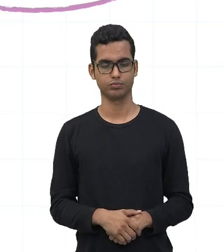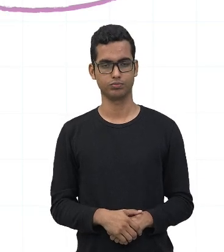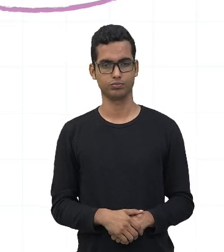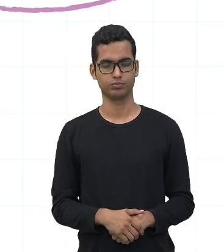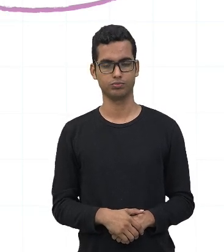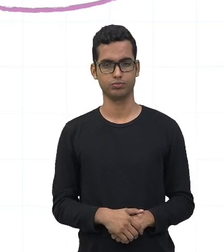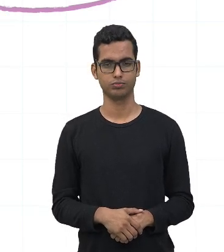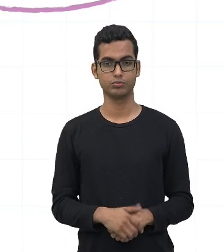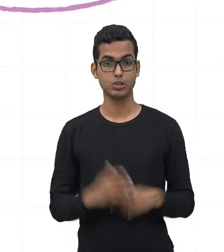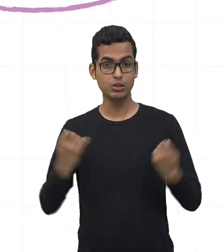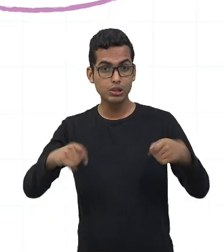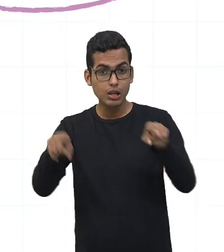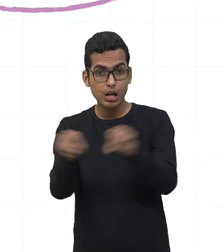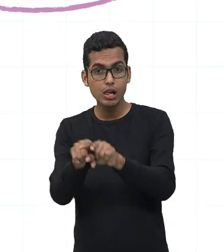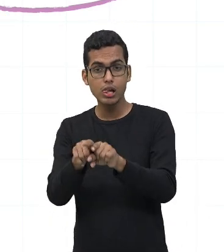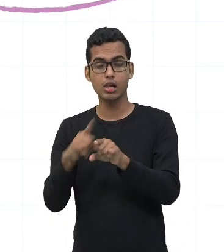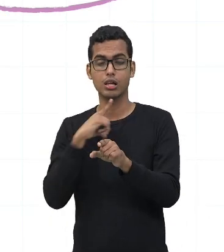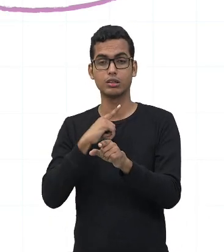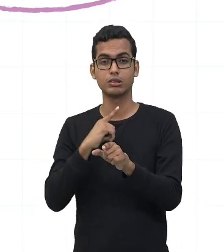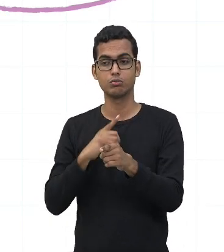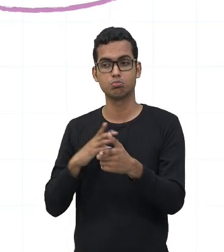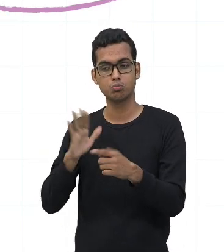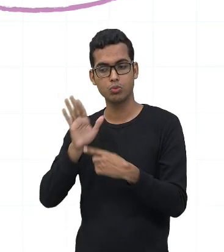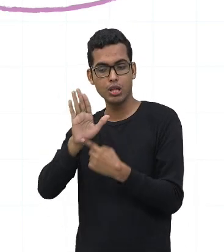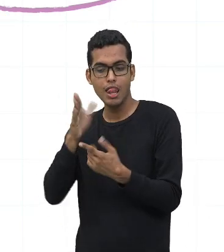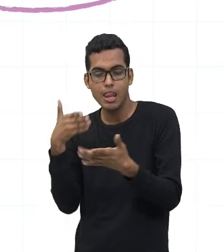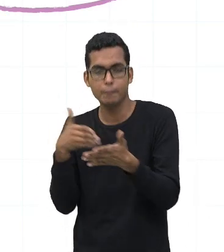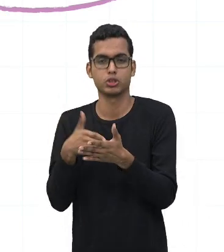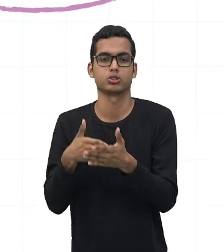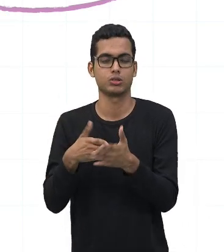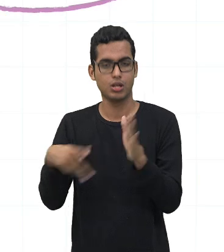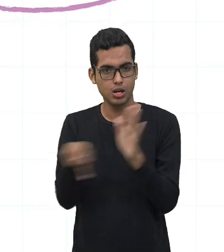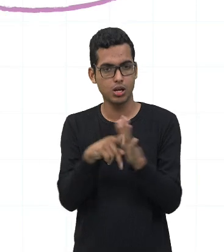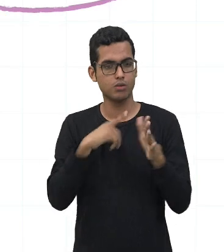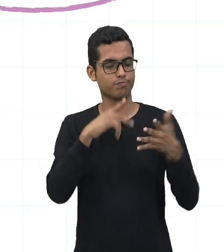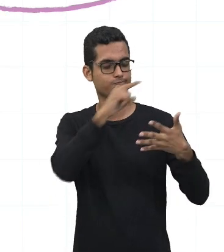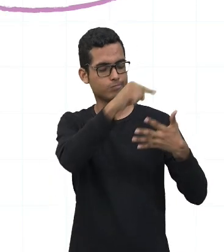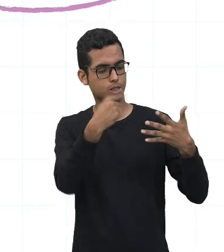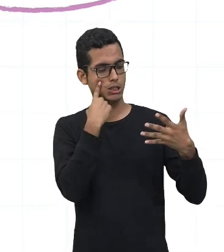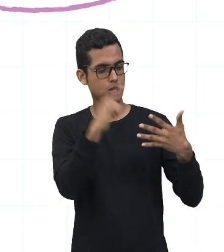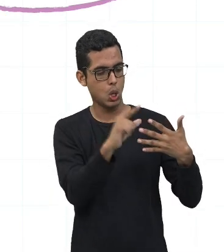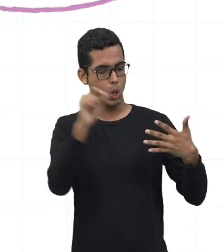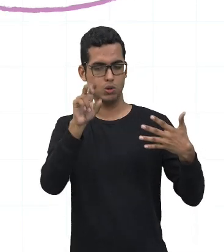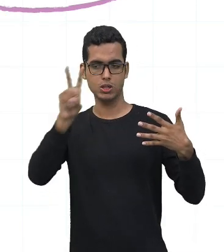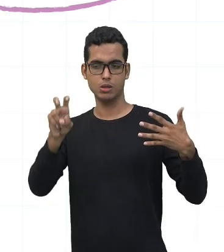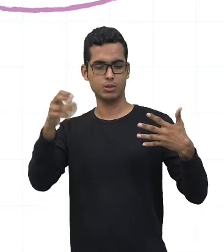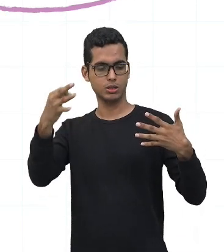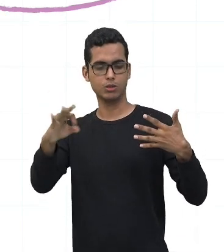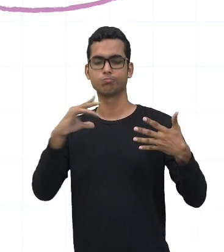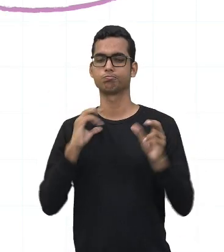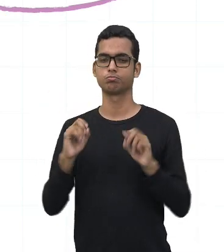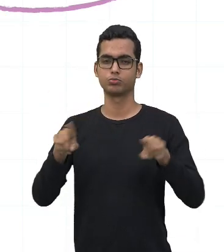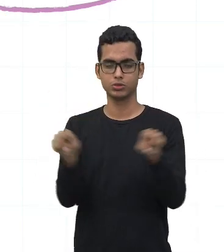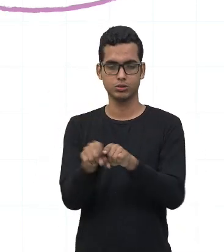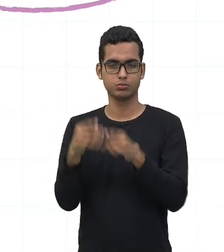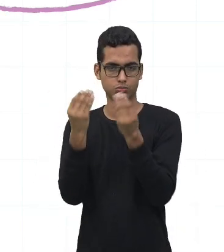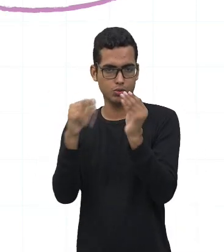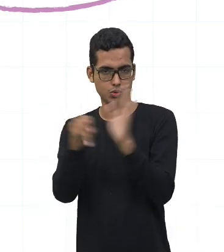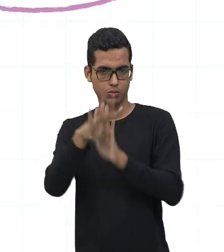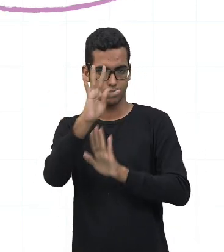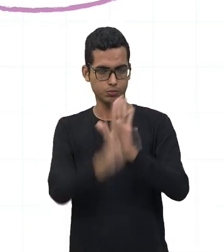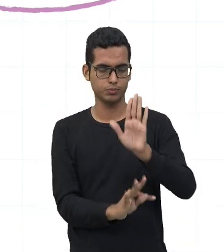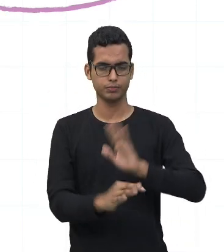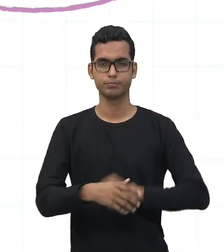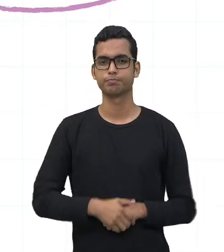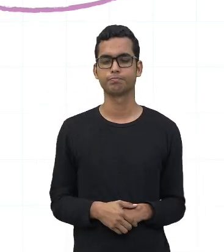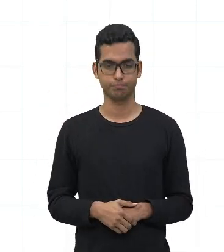do trabalho. Eu tenho que delimitar aquilo que eu quero falar naquele meu texto, ok? Então, vamos ver então o